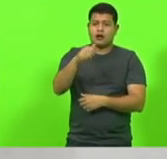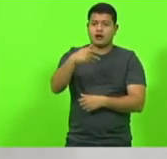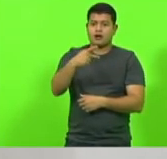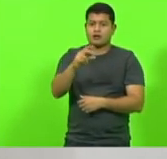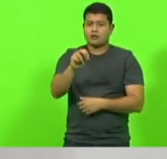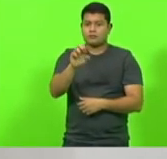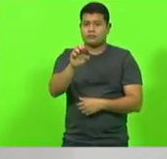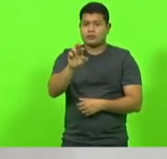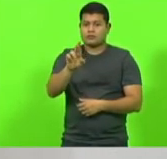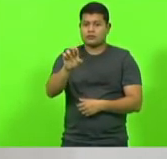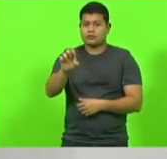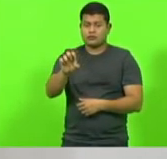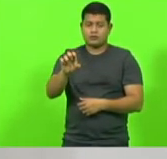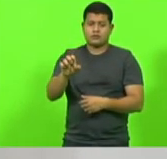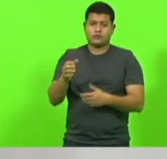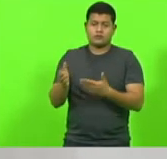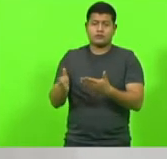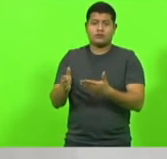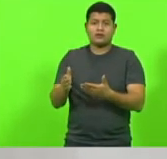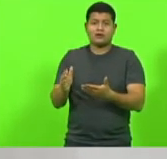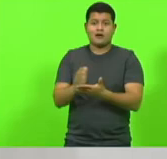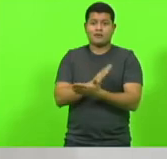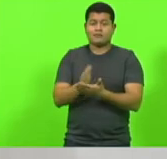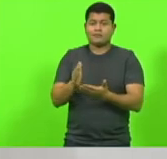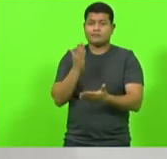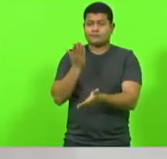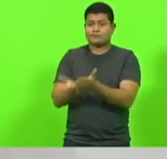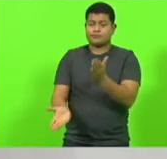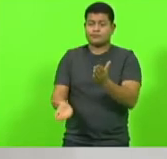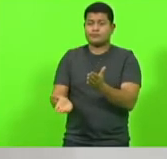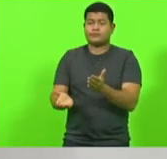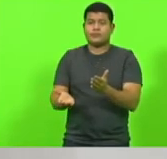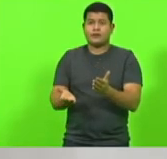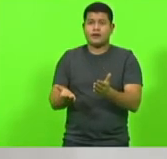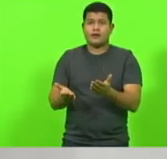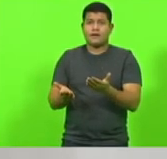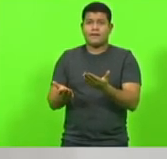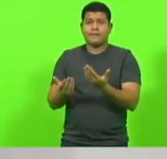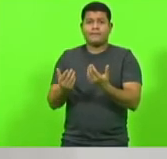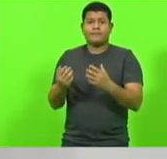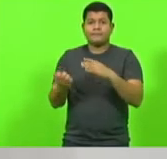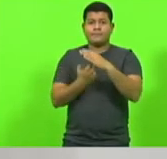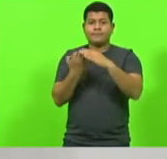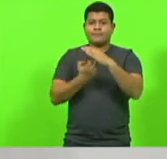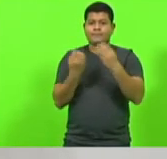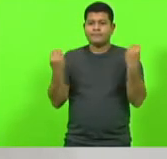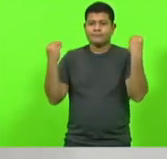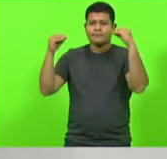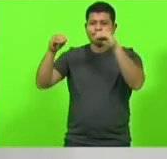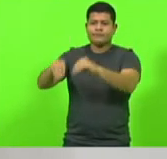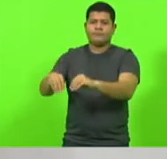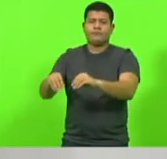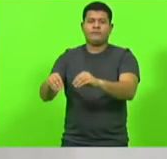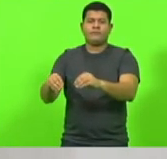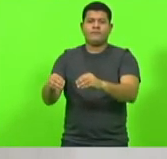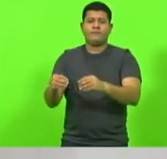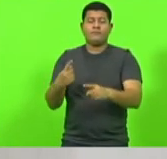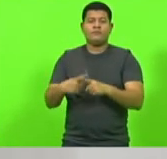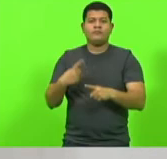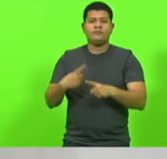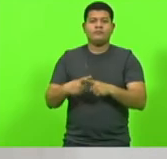inclusive, tem perdido algumas possibilidades de empresas se instalarem no município,